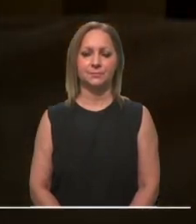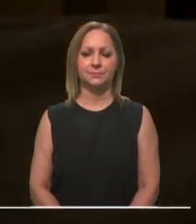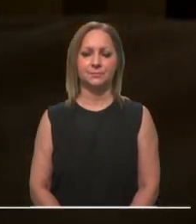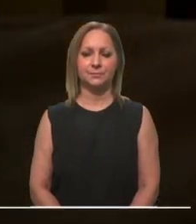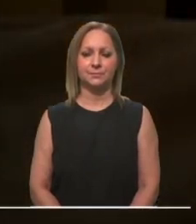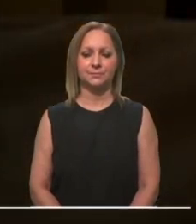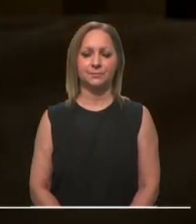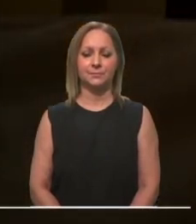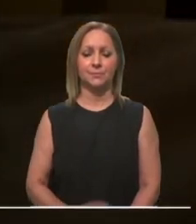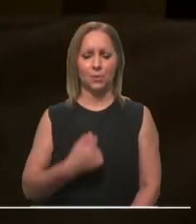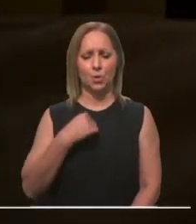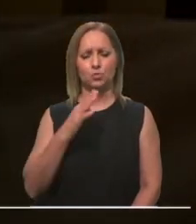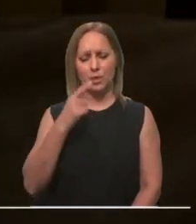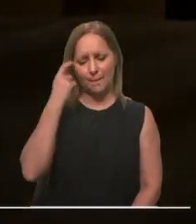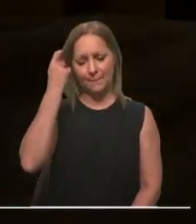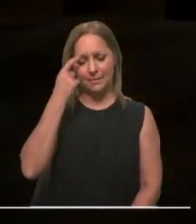Já pensei em matar-me.